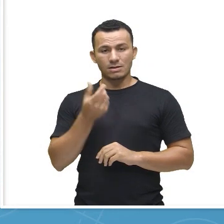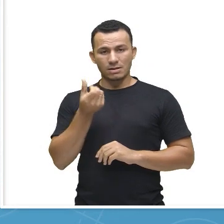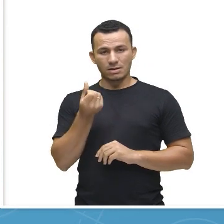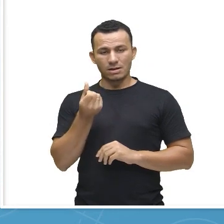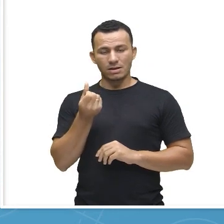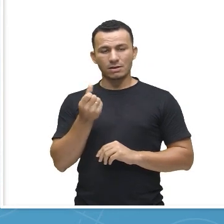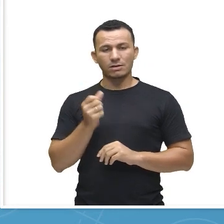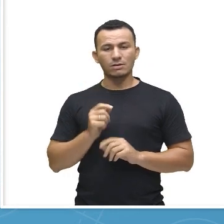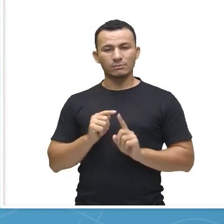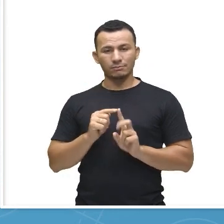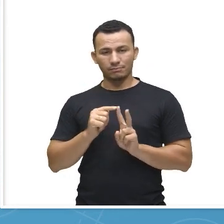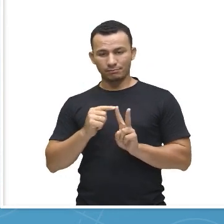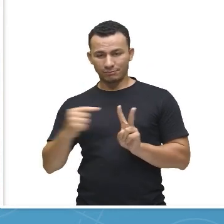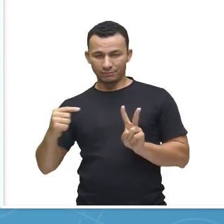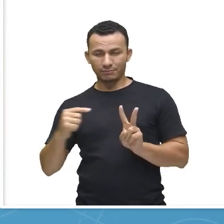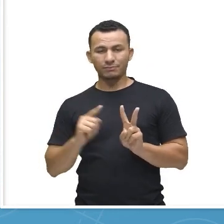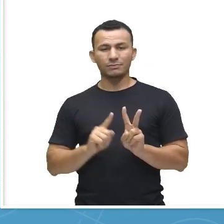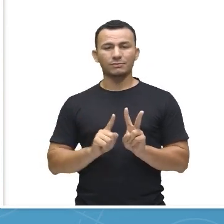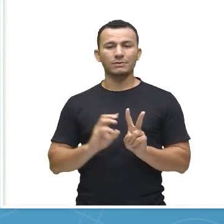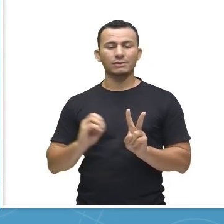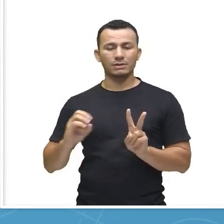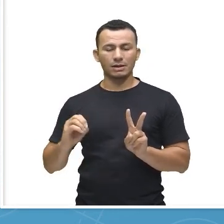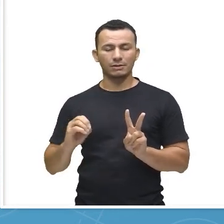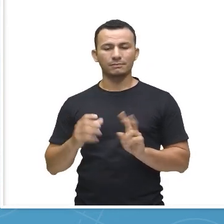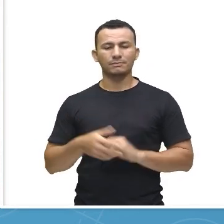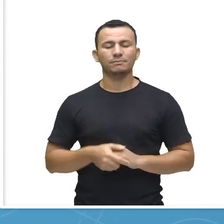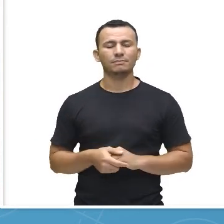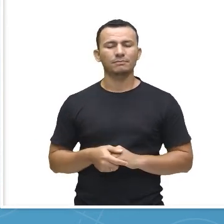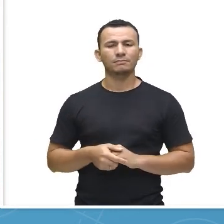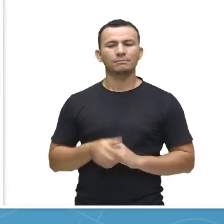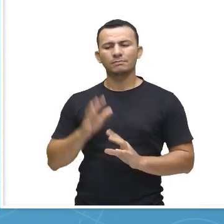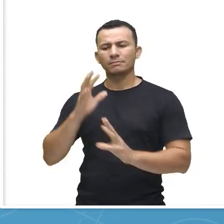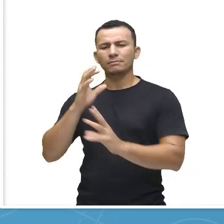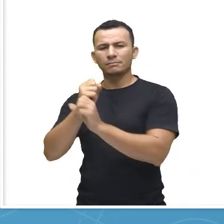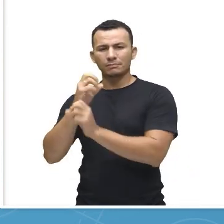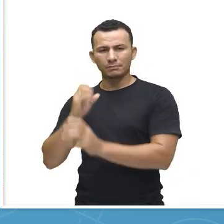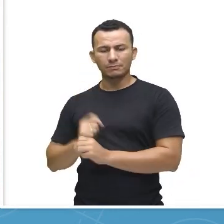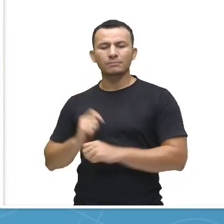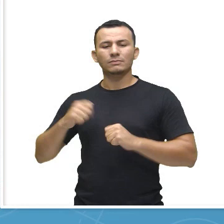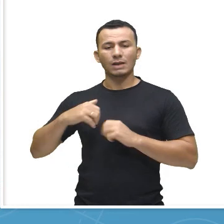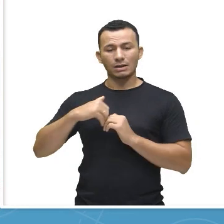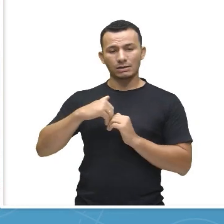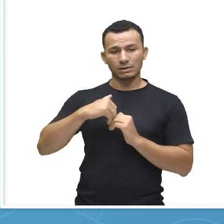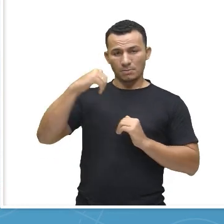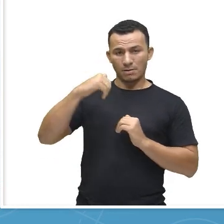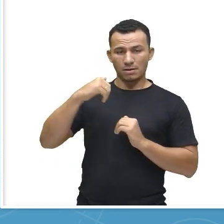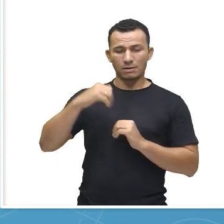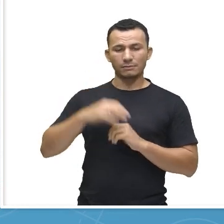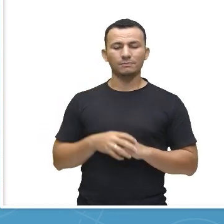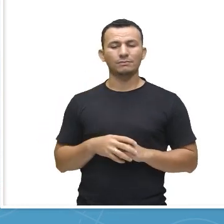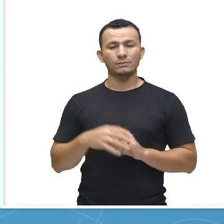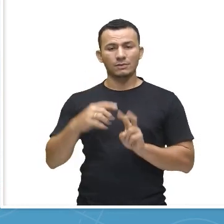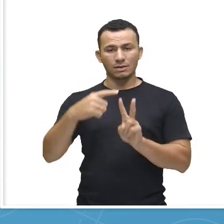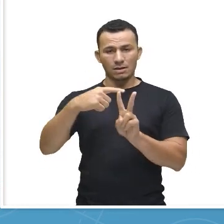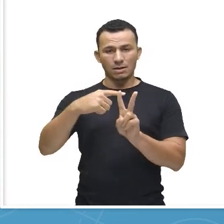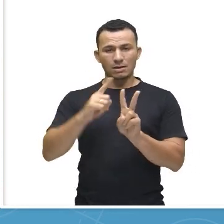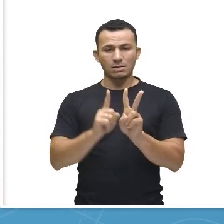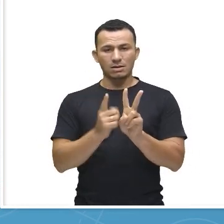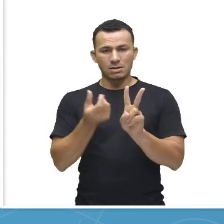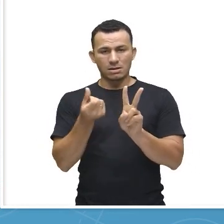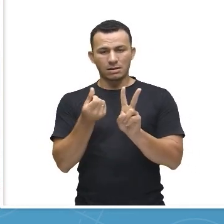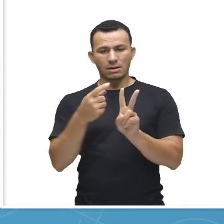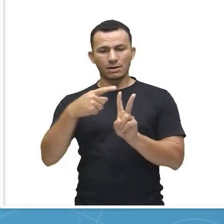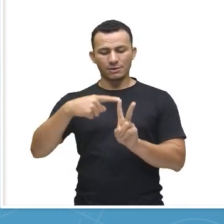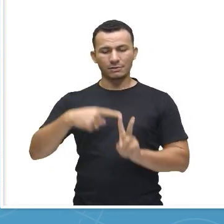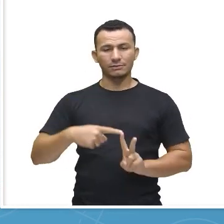partir daqui, o que eu posso fazer? Eu posso desmembrar raiz quadrada de 16, raiz